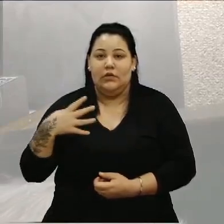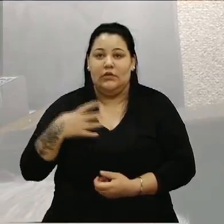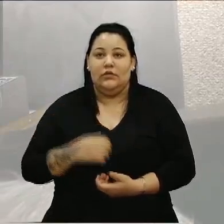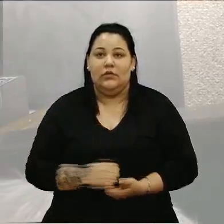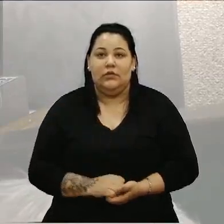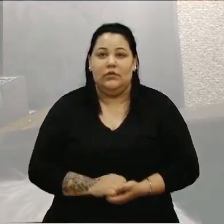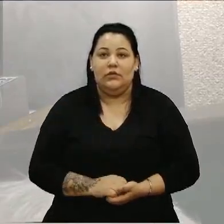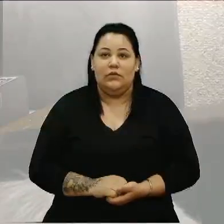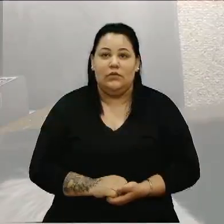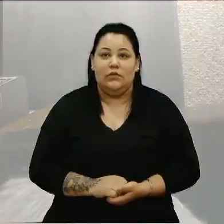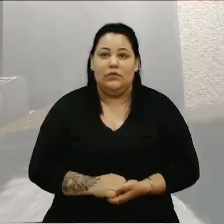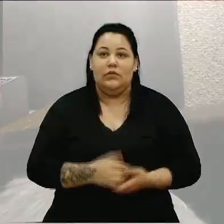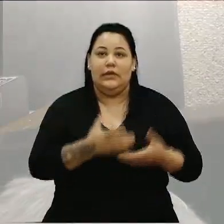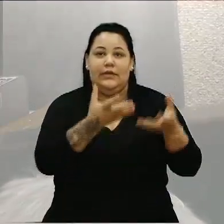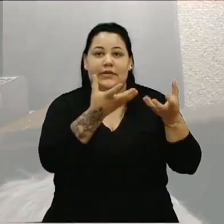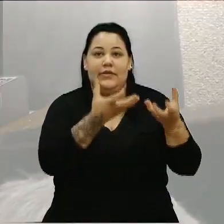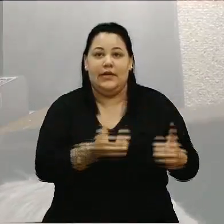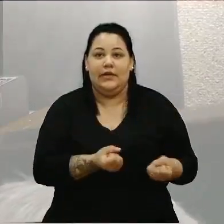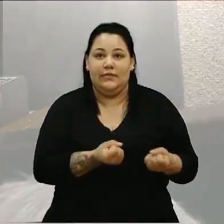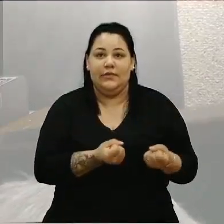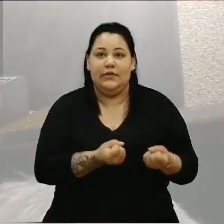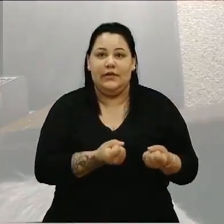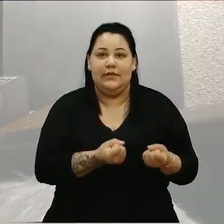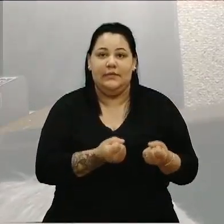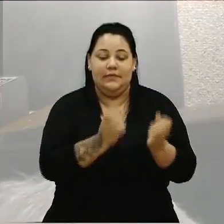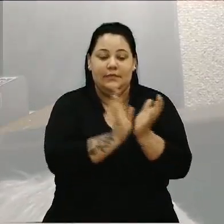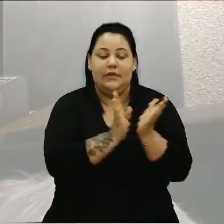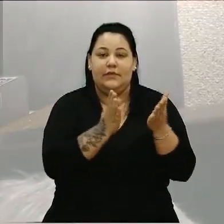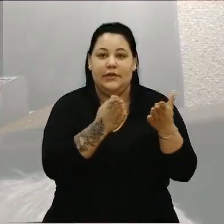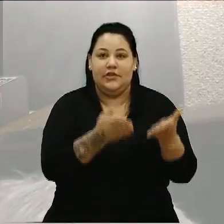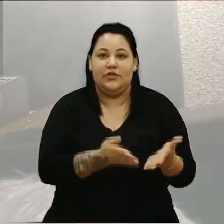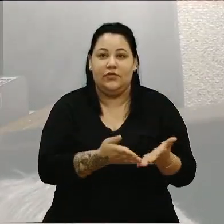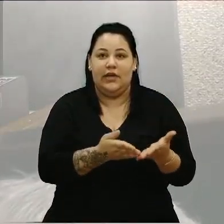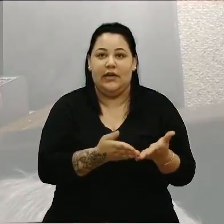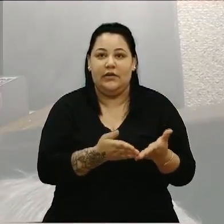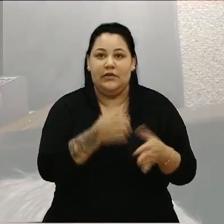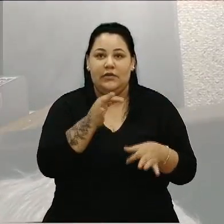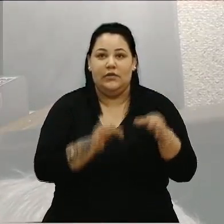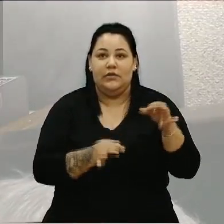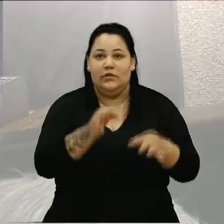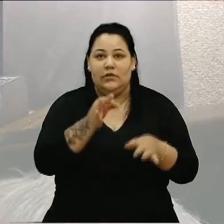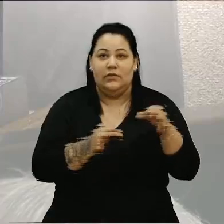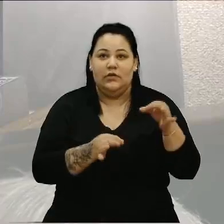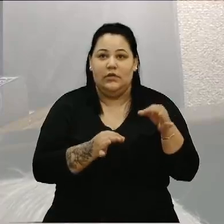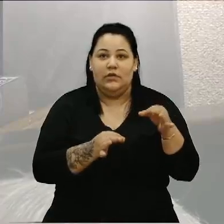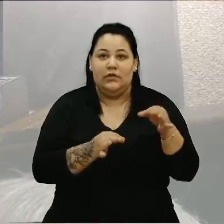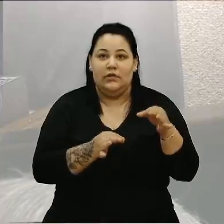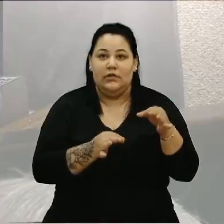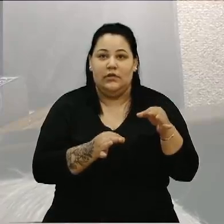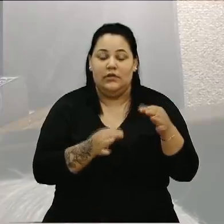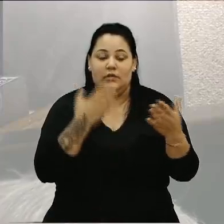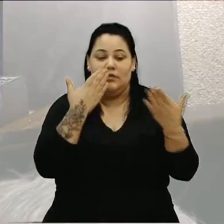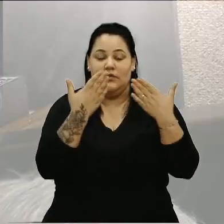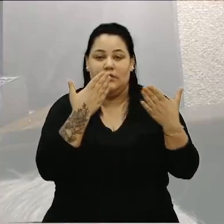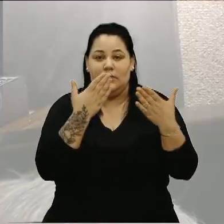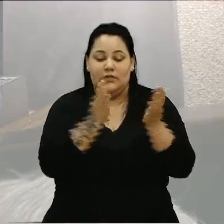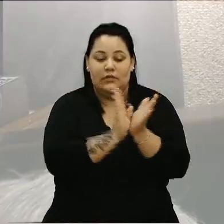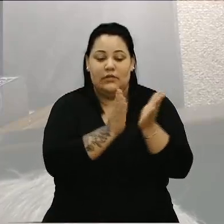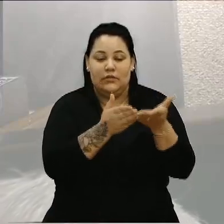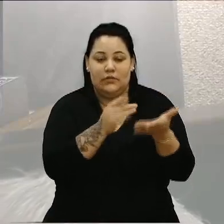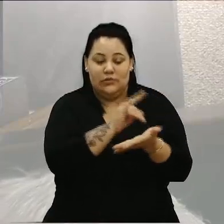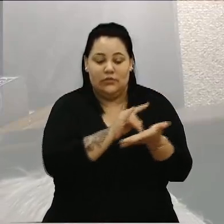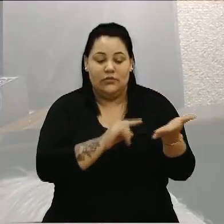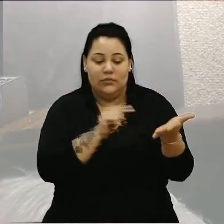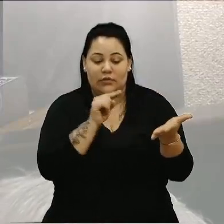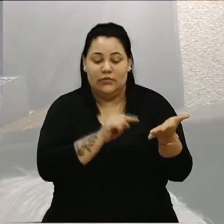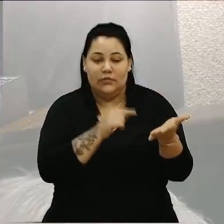33/2024. Recebe esta comissão de Constituição, Justiça e Legislação para análise e comissão de parecer